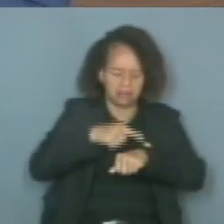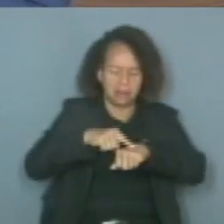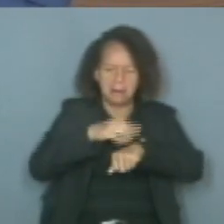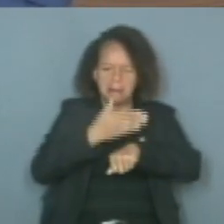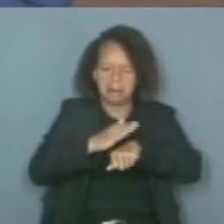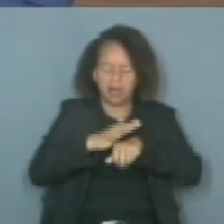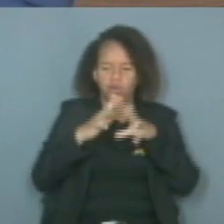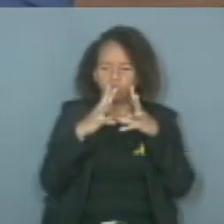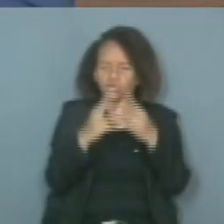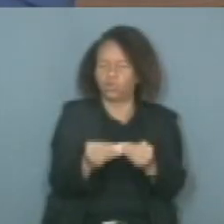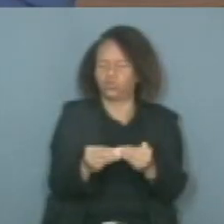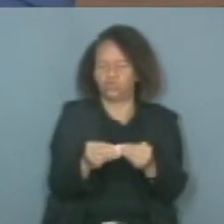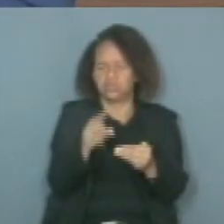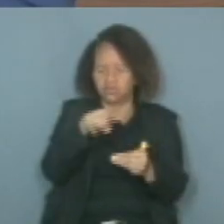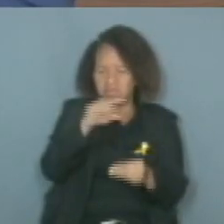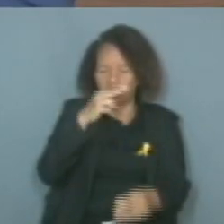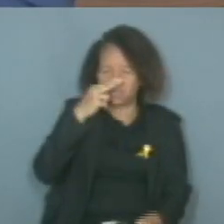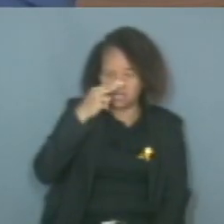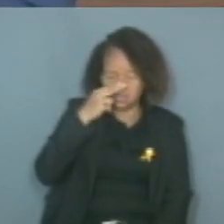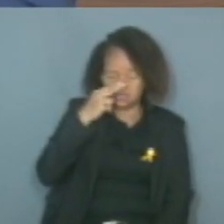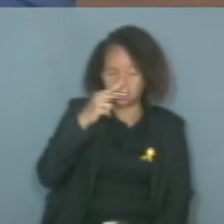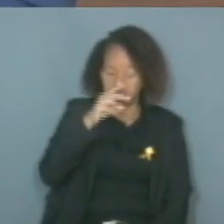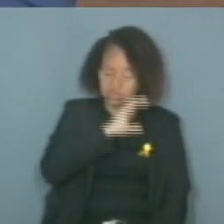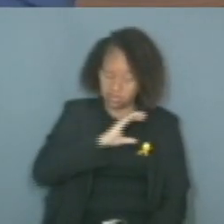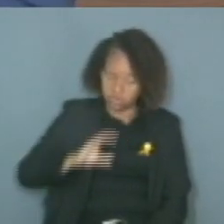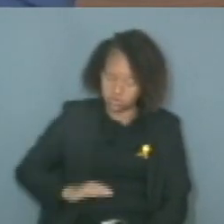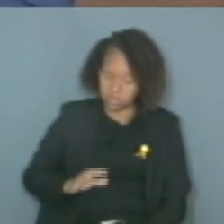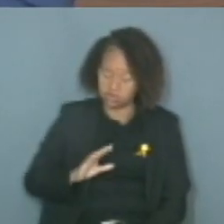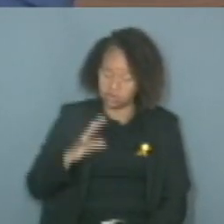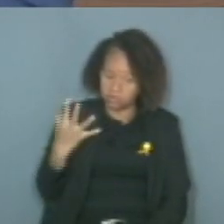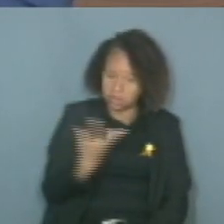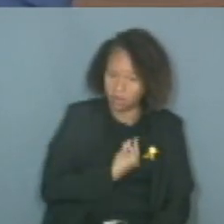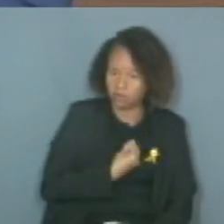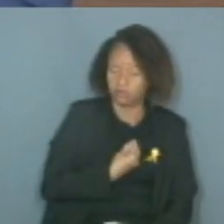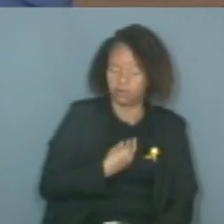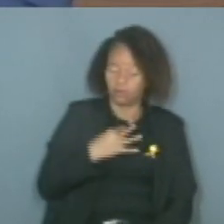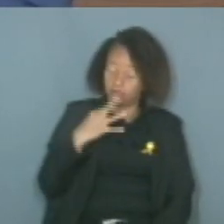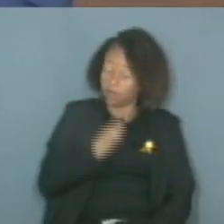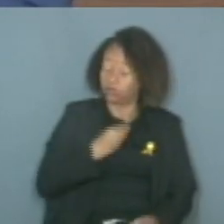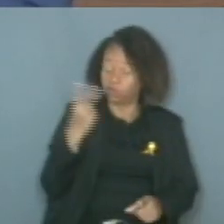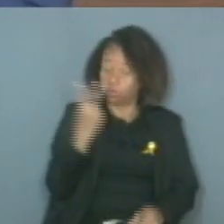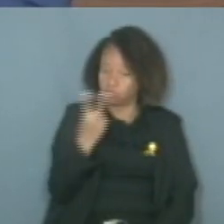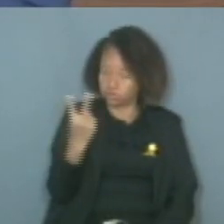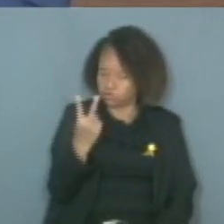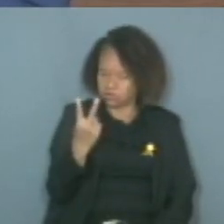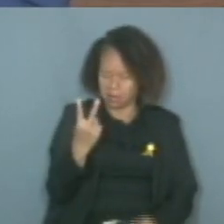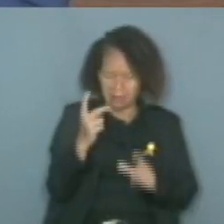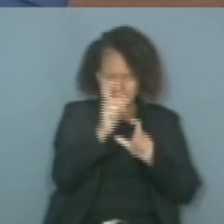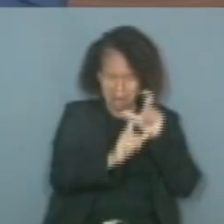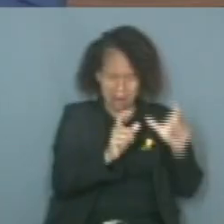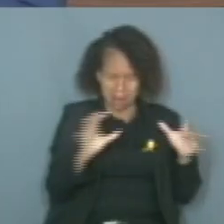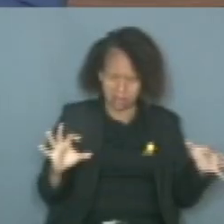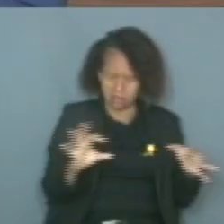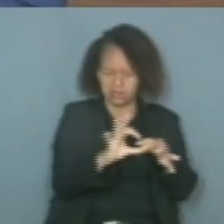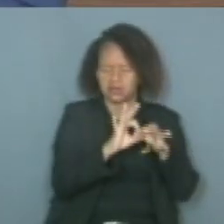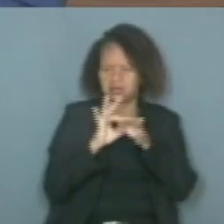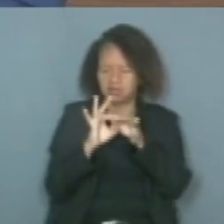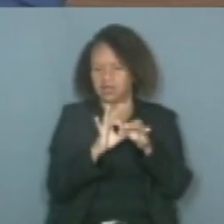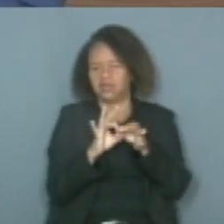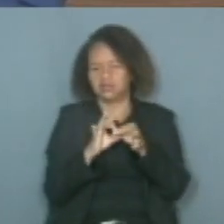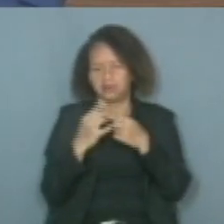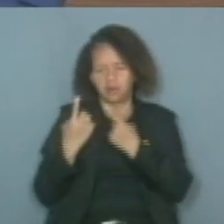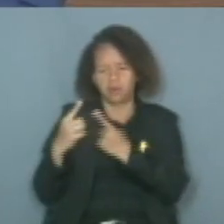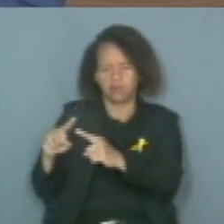branco. Todos, se você é cristão e Jesus Cristo é seu Senhor e Salvador, essas duas ameaças estão unindo forças para vir